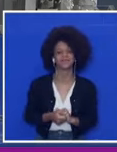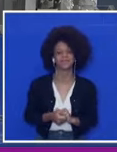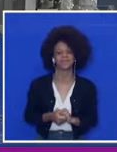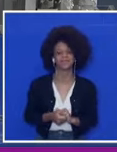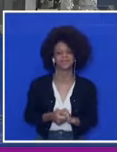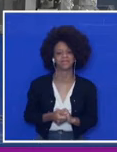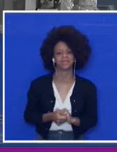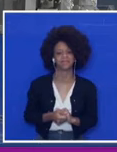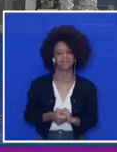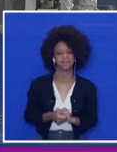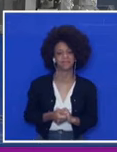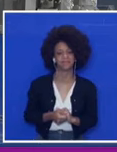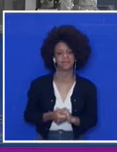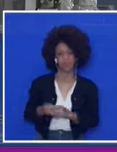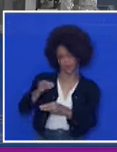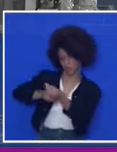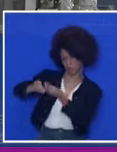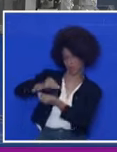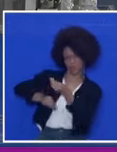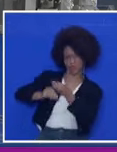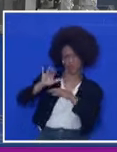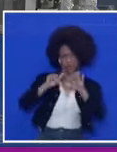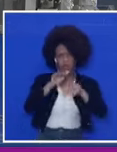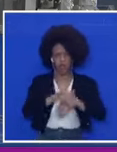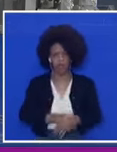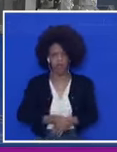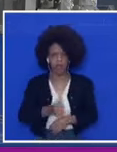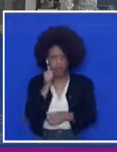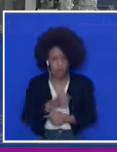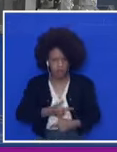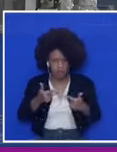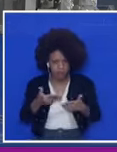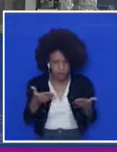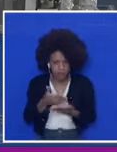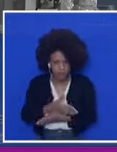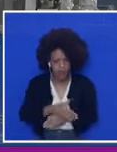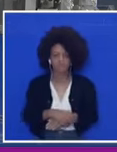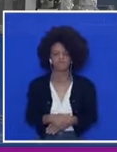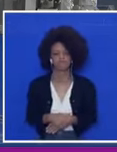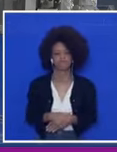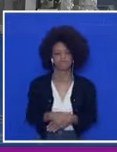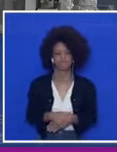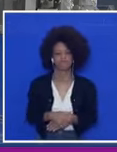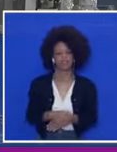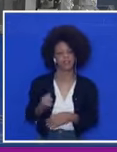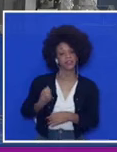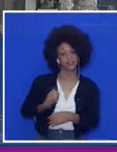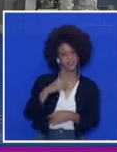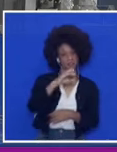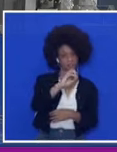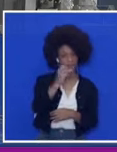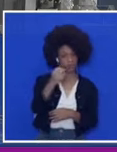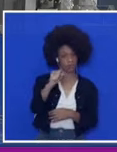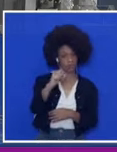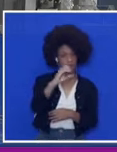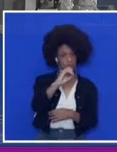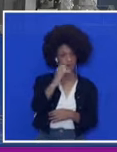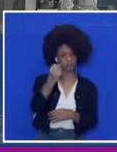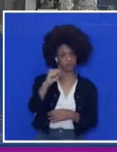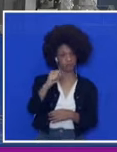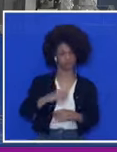23. O globo girando, você chamando, a sorte chegando, bola cinza. 08,